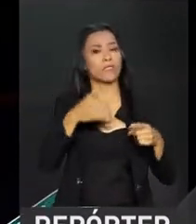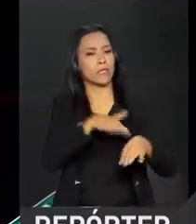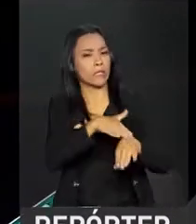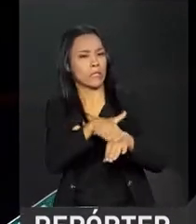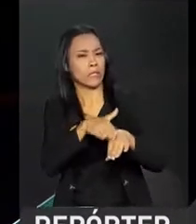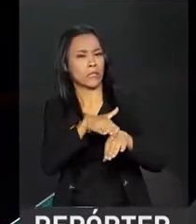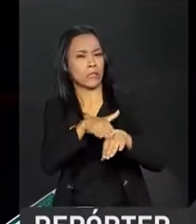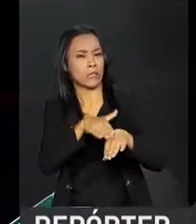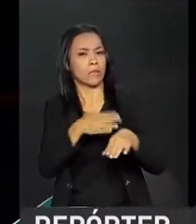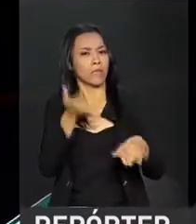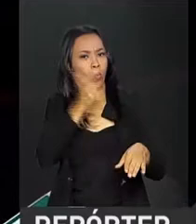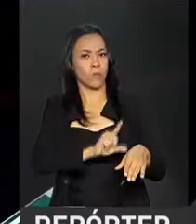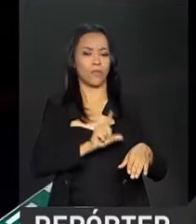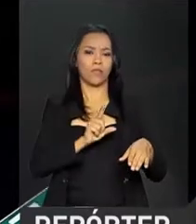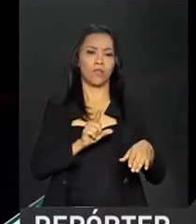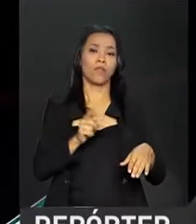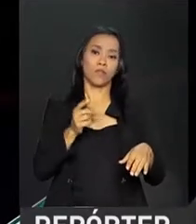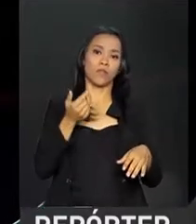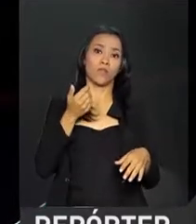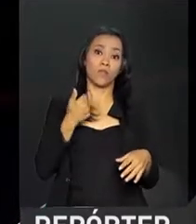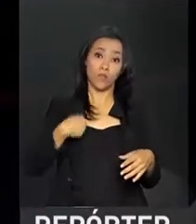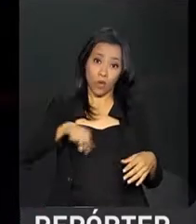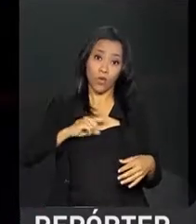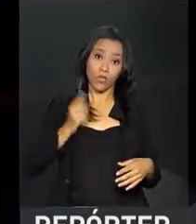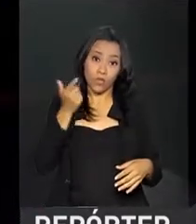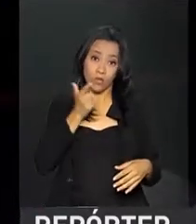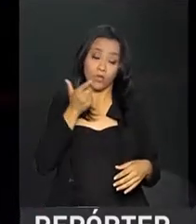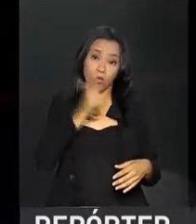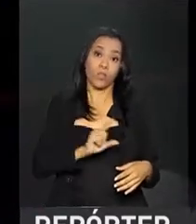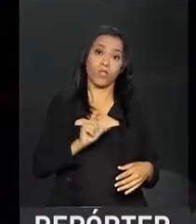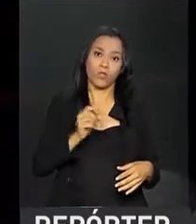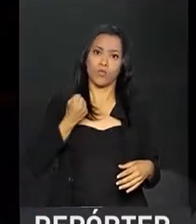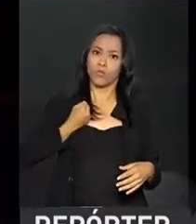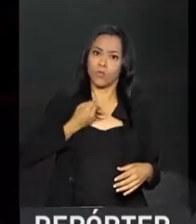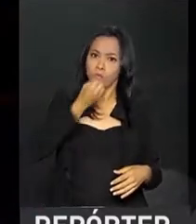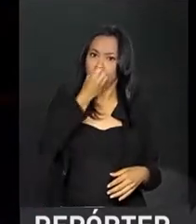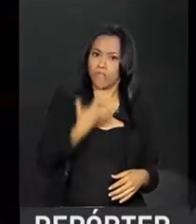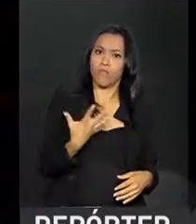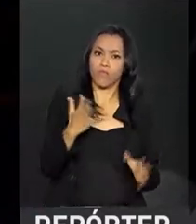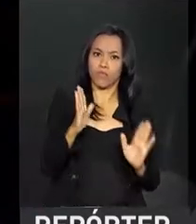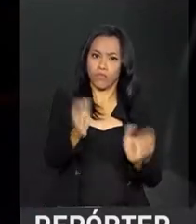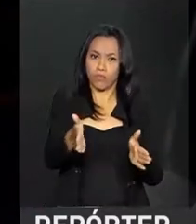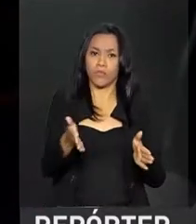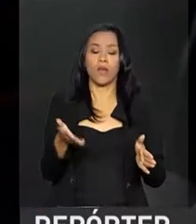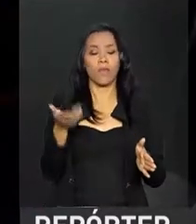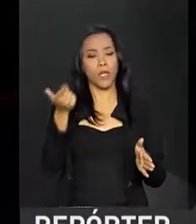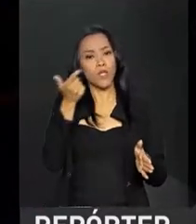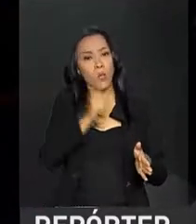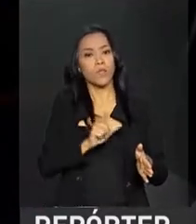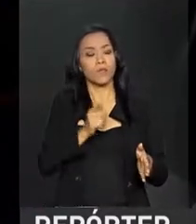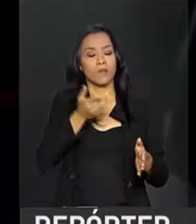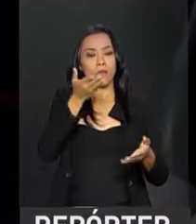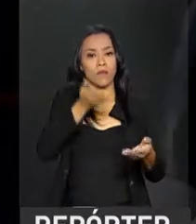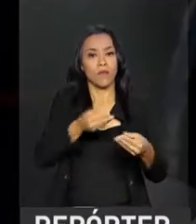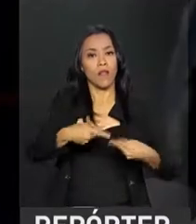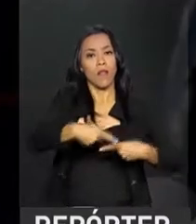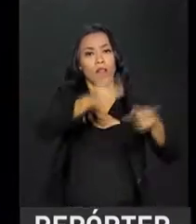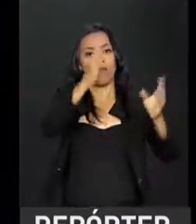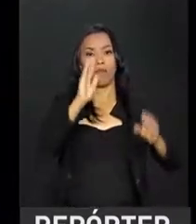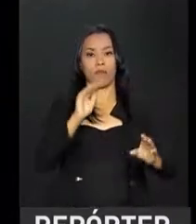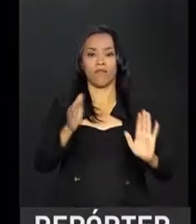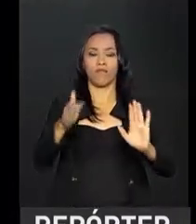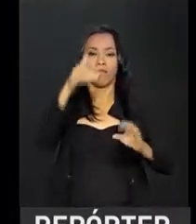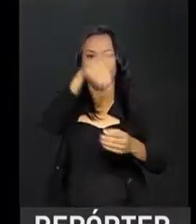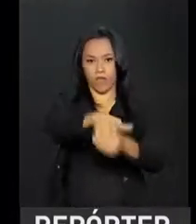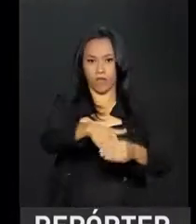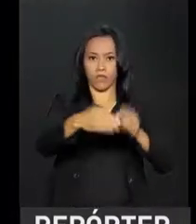vocês que a gente está chegando num número positivo para que a gente possa colocar a reforma da Previdência para votação. Até